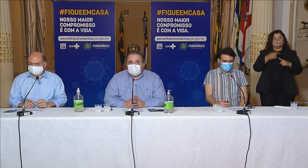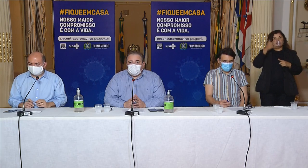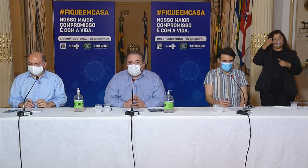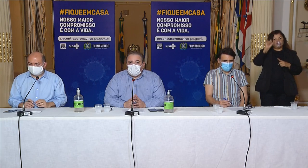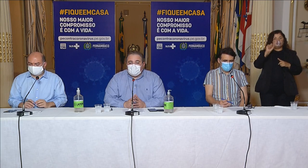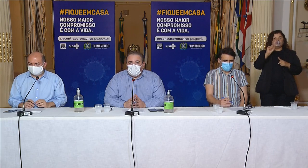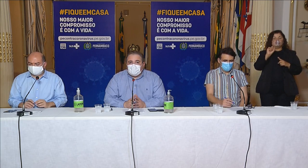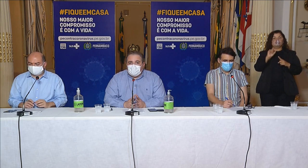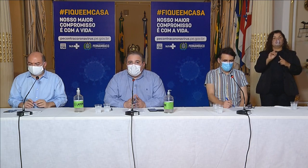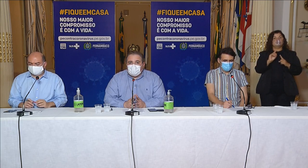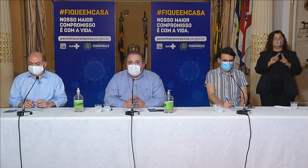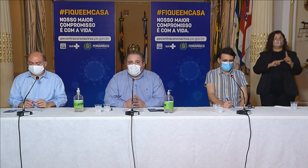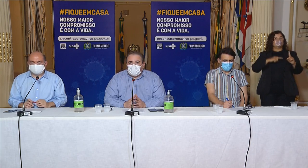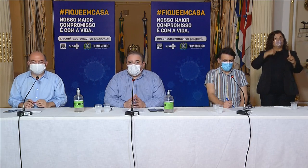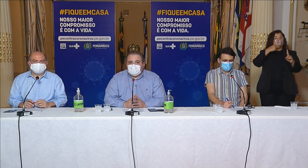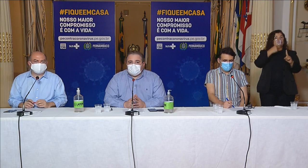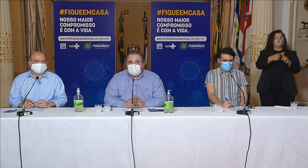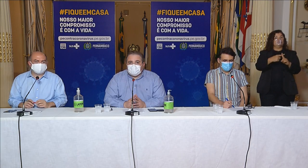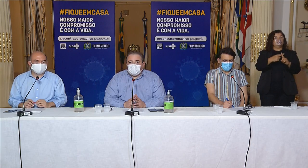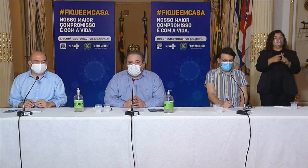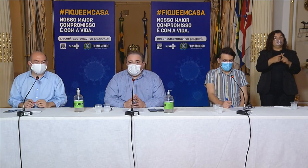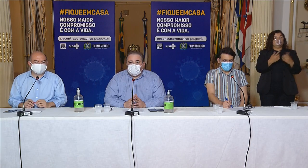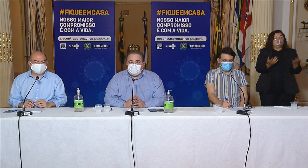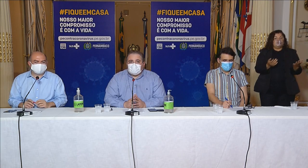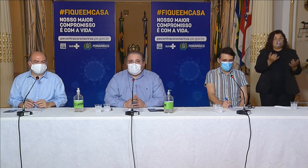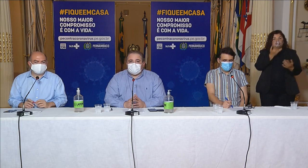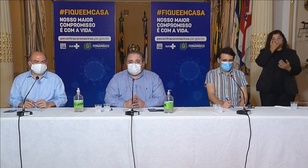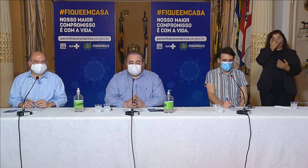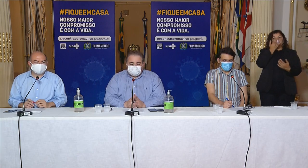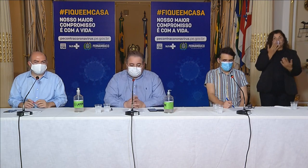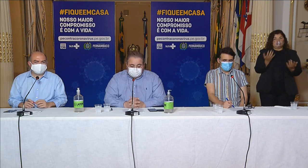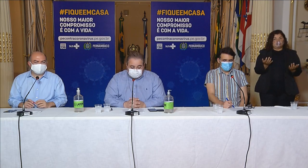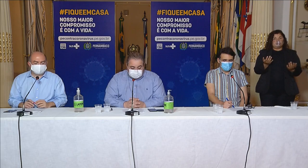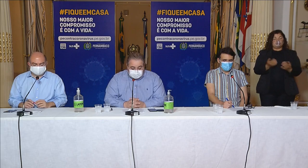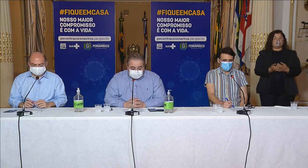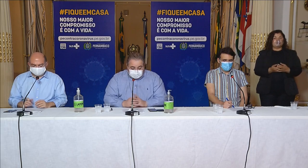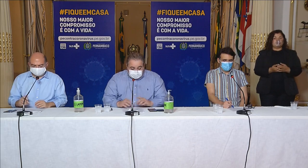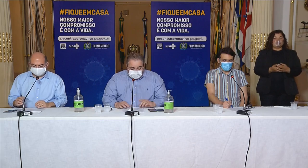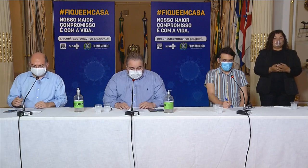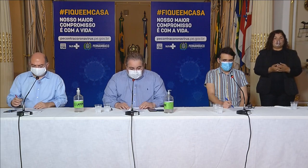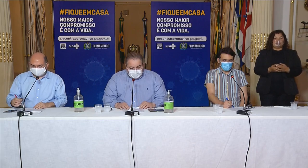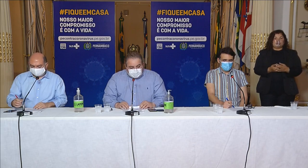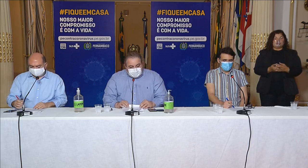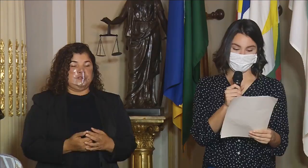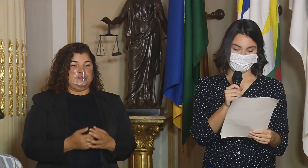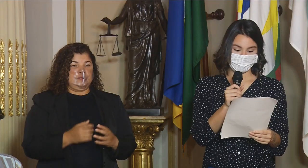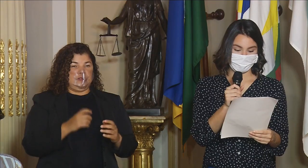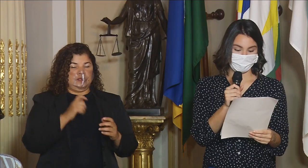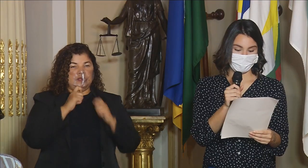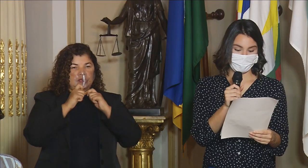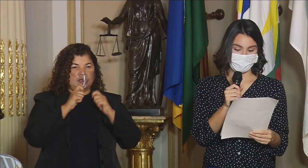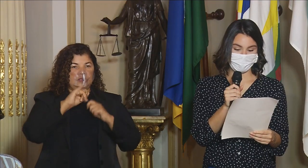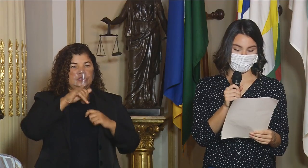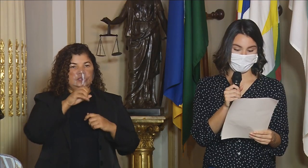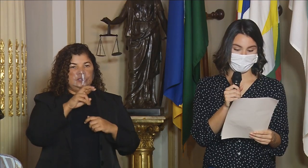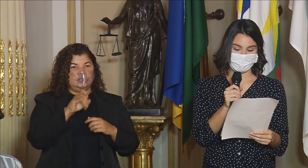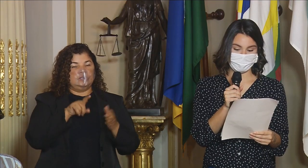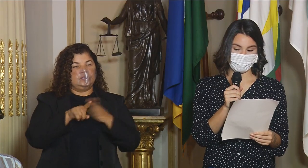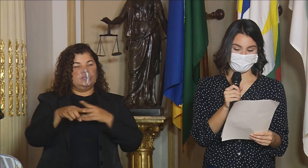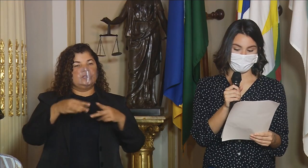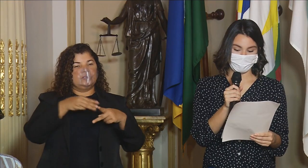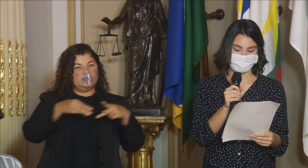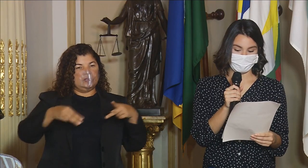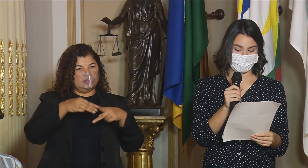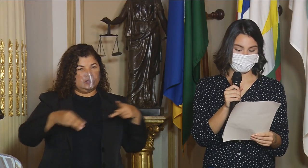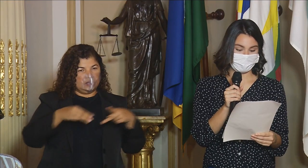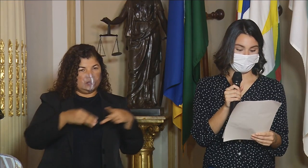passo maior do que se pode dar no momento. A Rádio Jornal pergunta: o Ministério Público e a